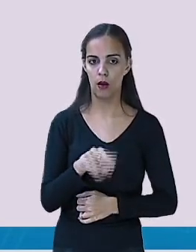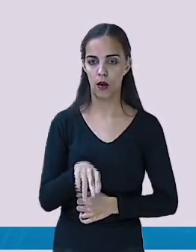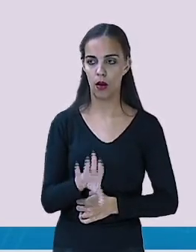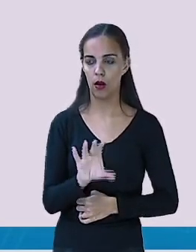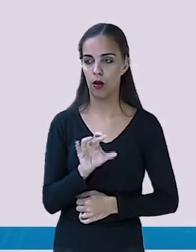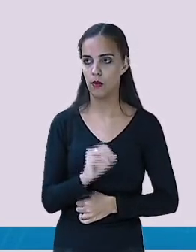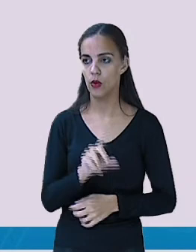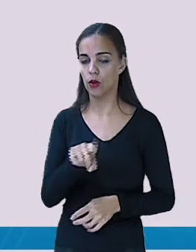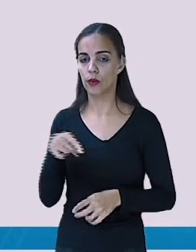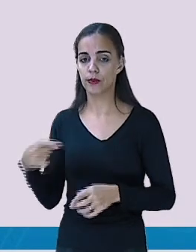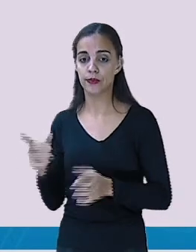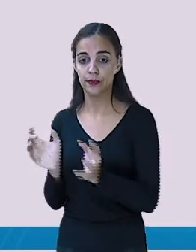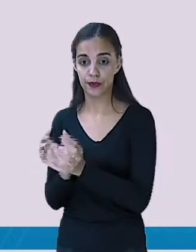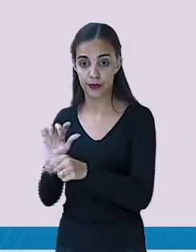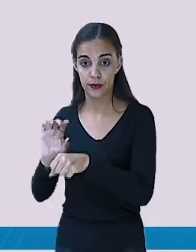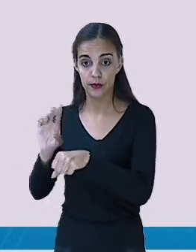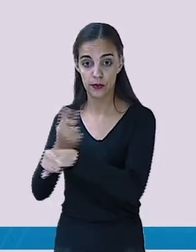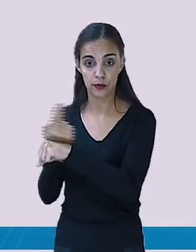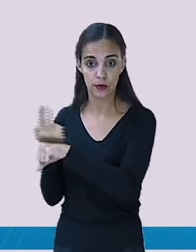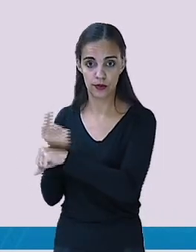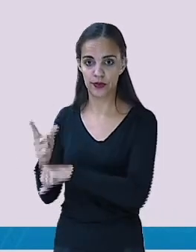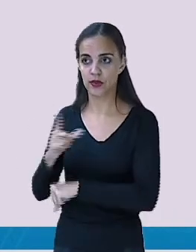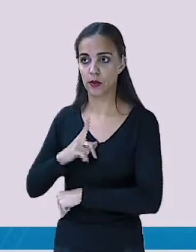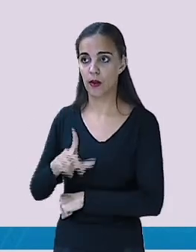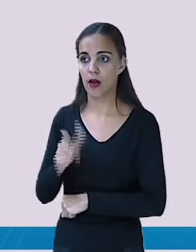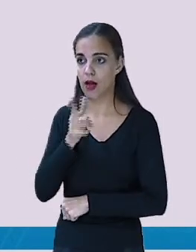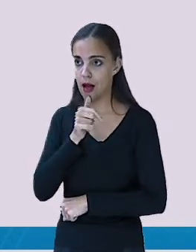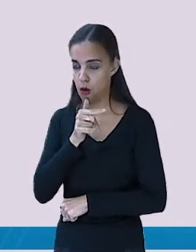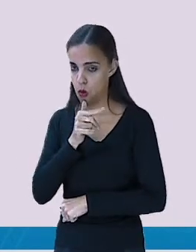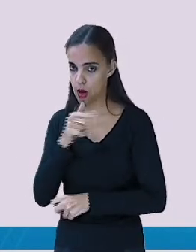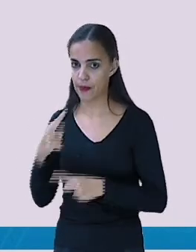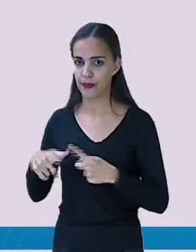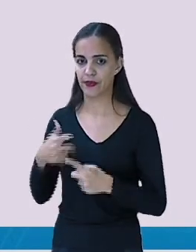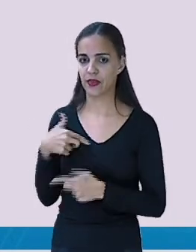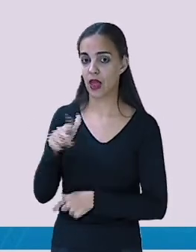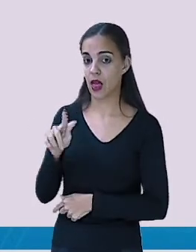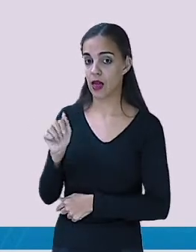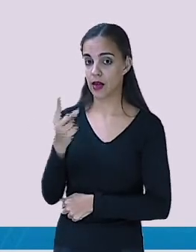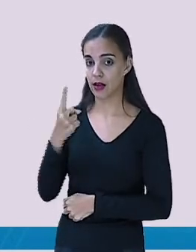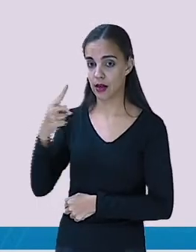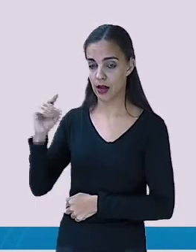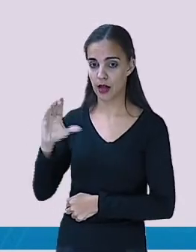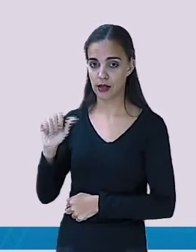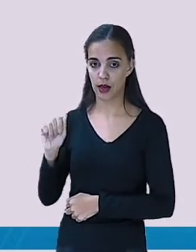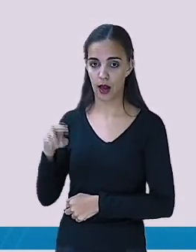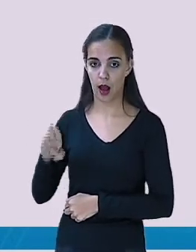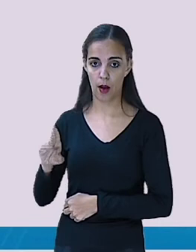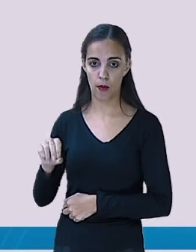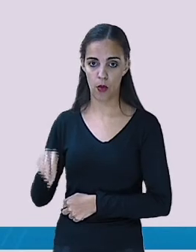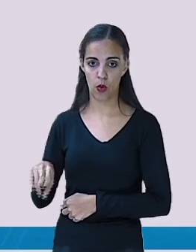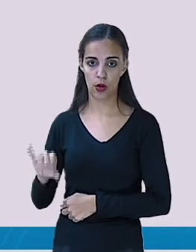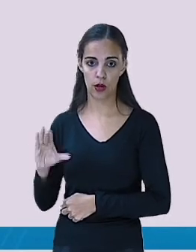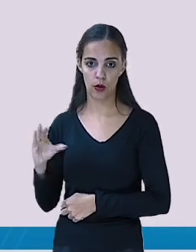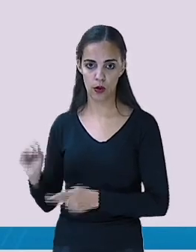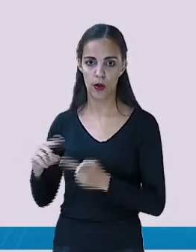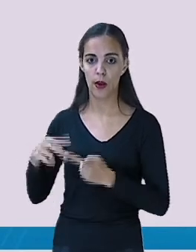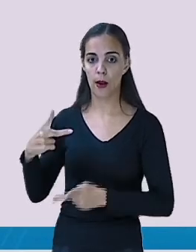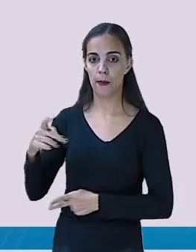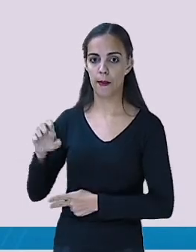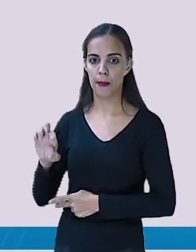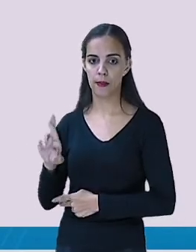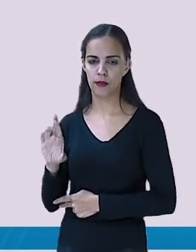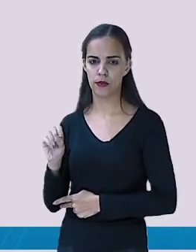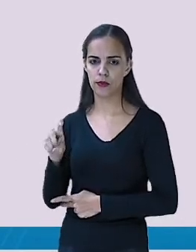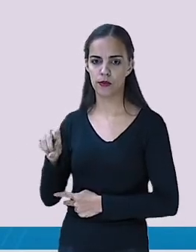exemplos de substâncias compostas a água gás carbônico